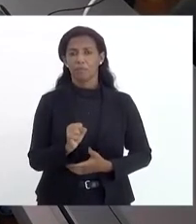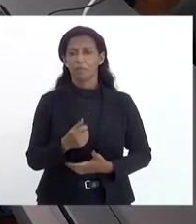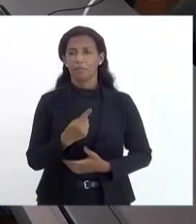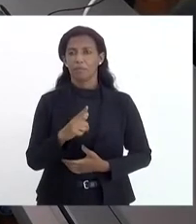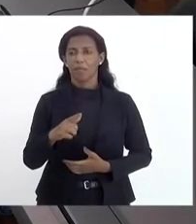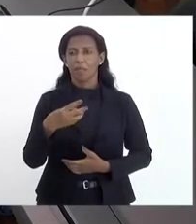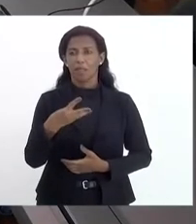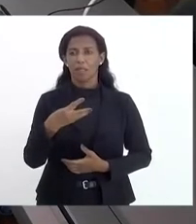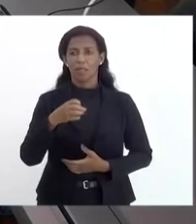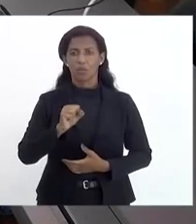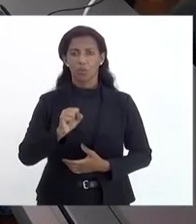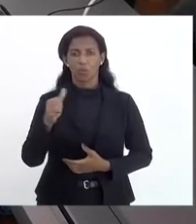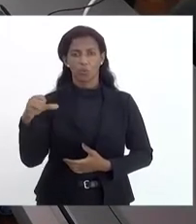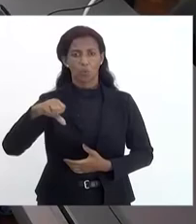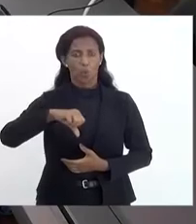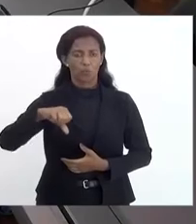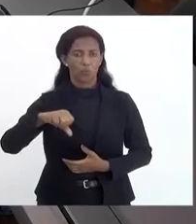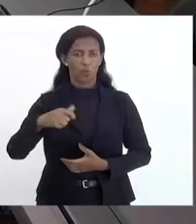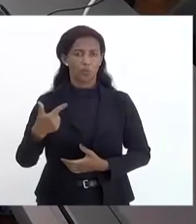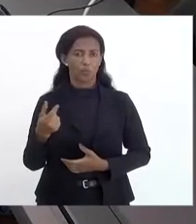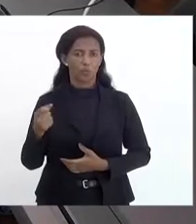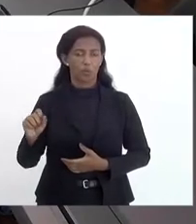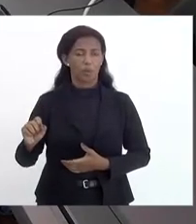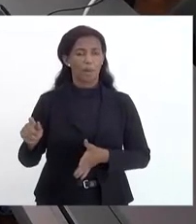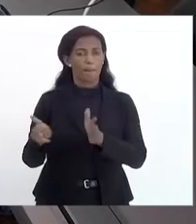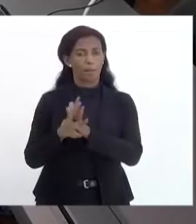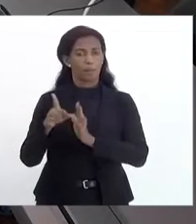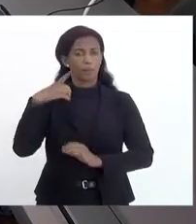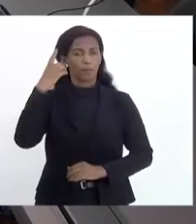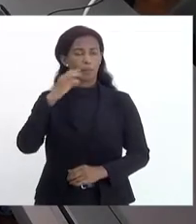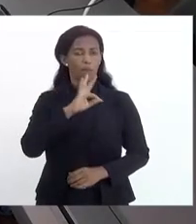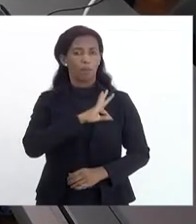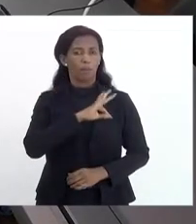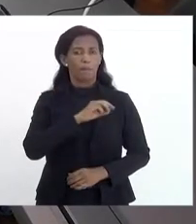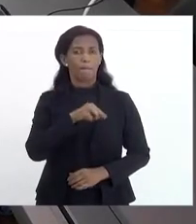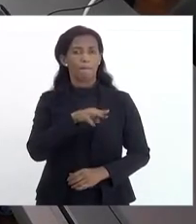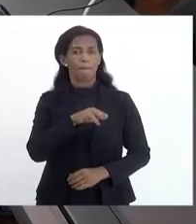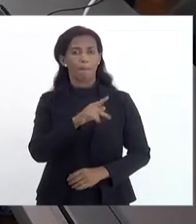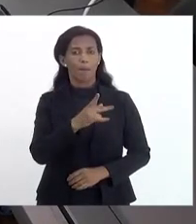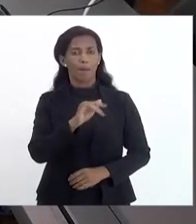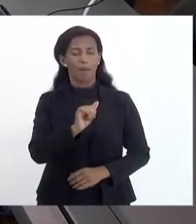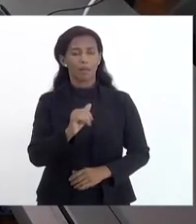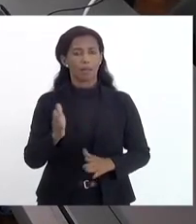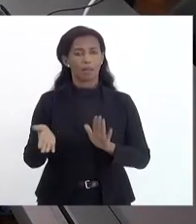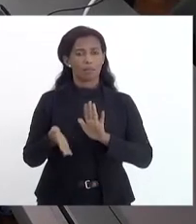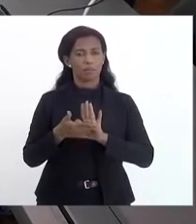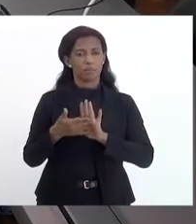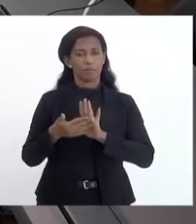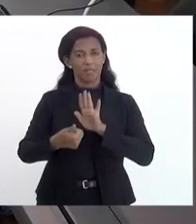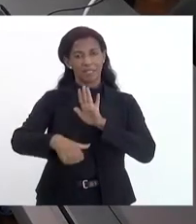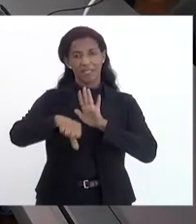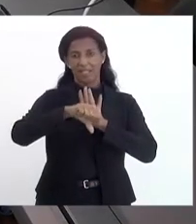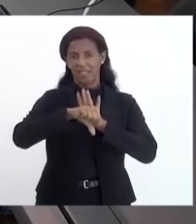lei 3899/2018, autoria da deputada Marta Rocha, o parecer pela